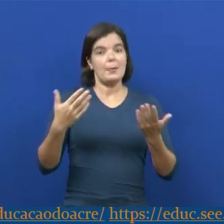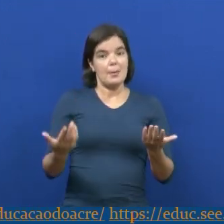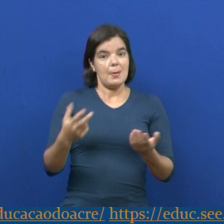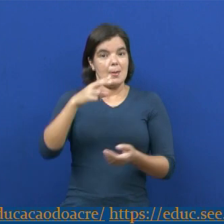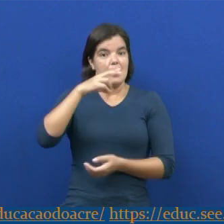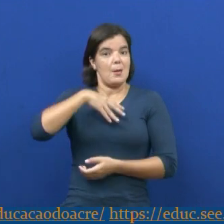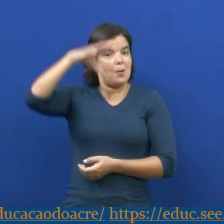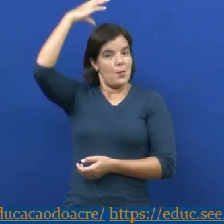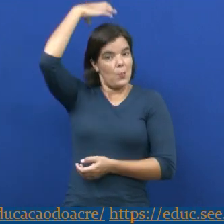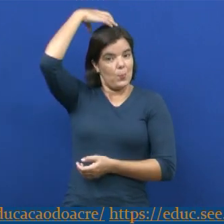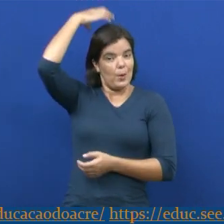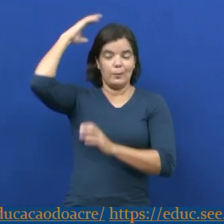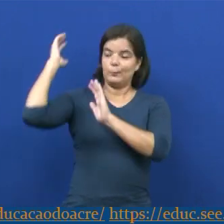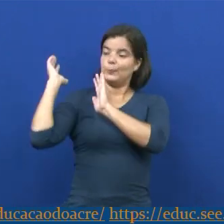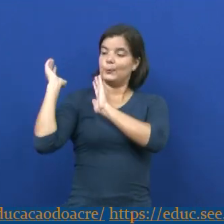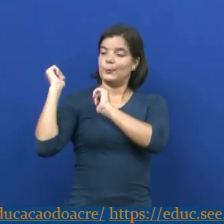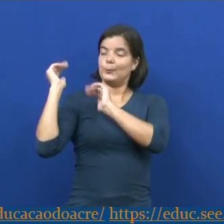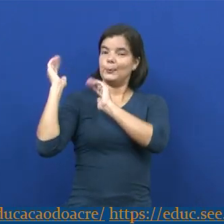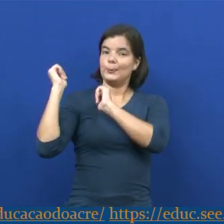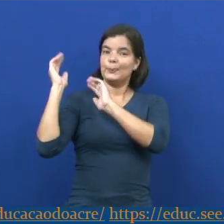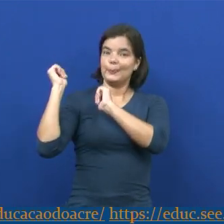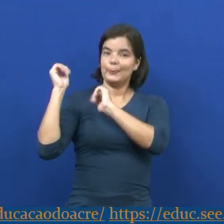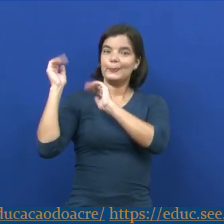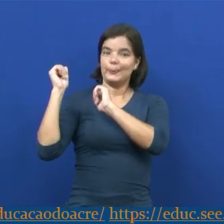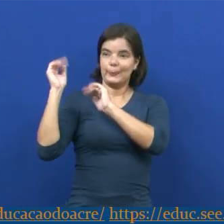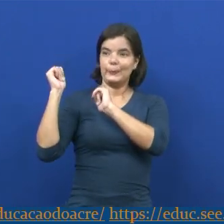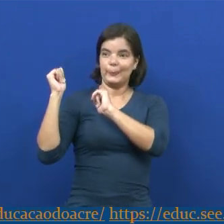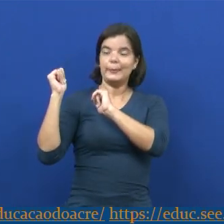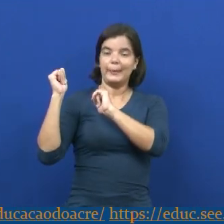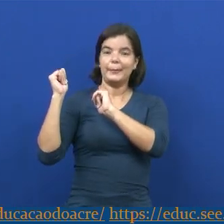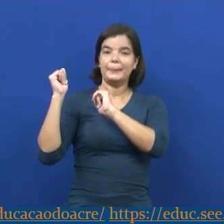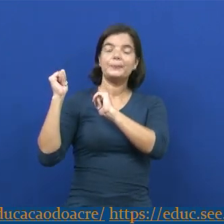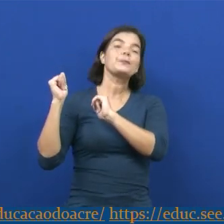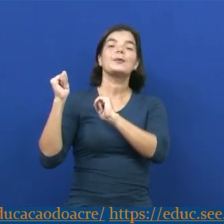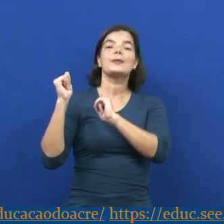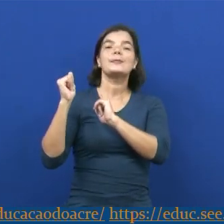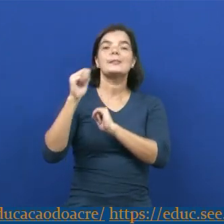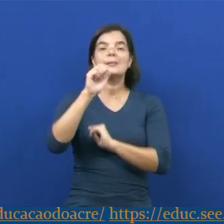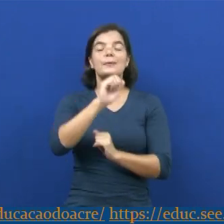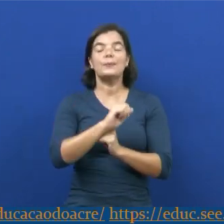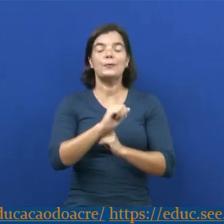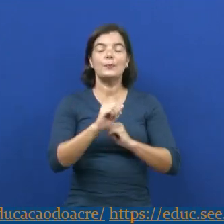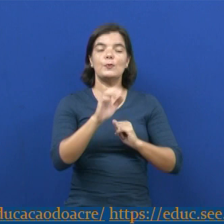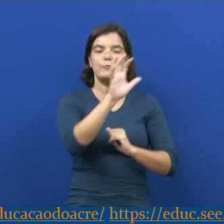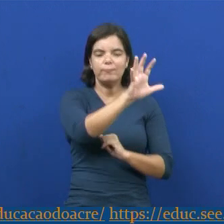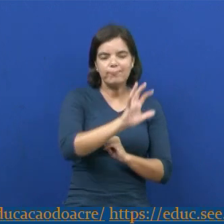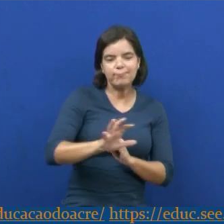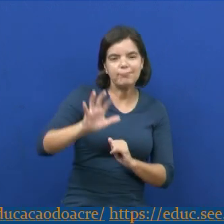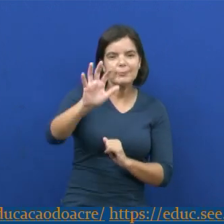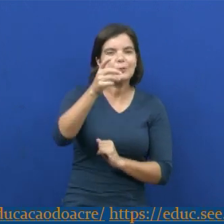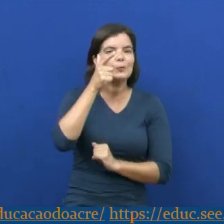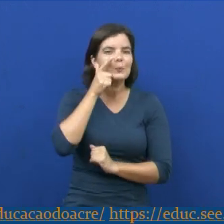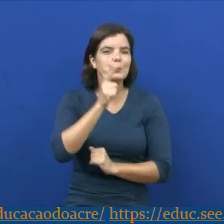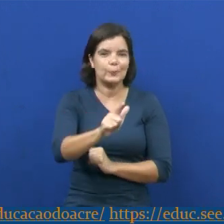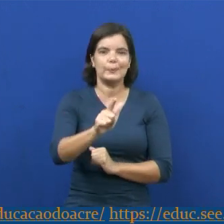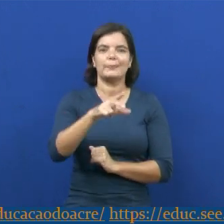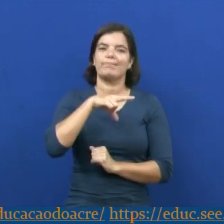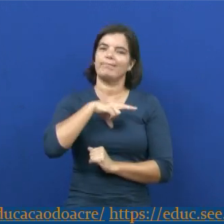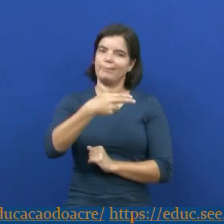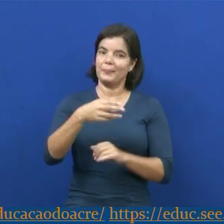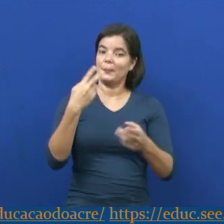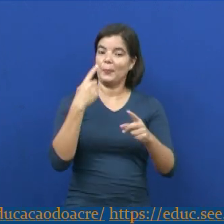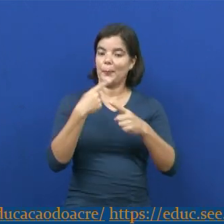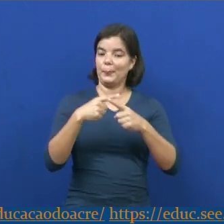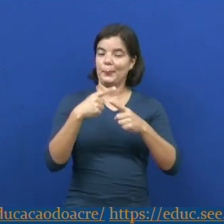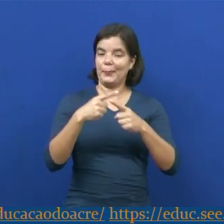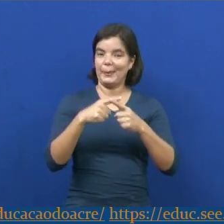Império Espanhol. Olha só, gente, o continente americano, né? Nós temos aí as conquistas dos espanhóis. Por